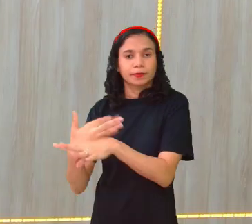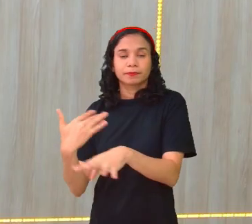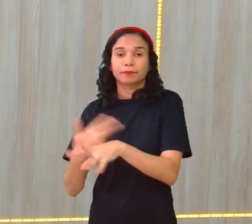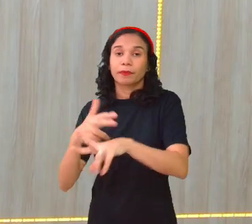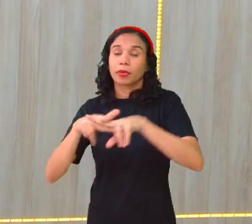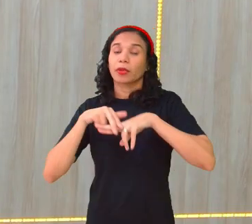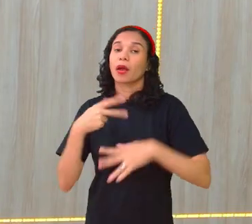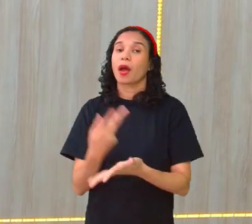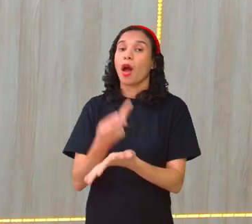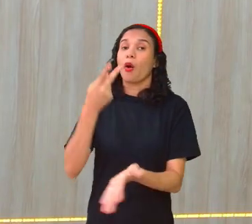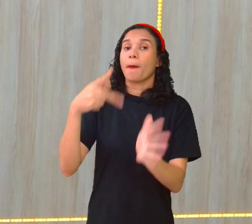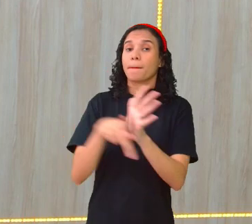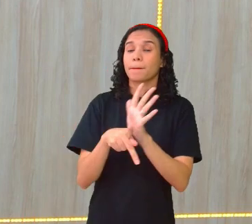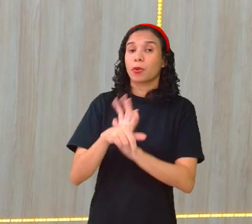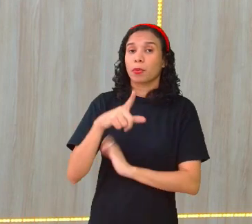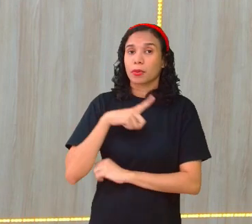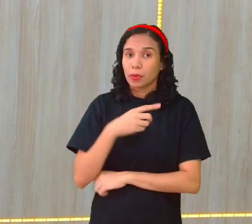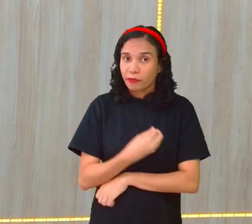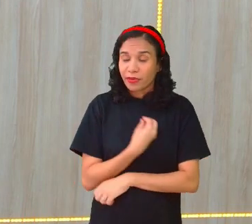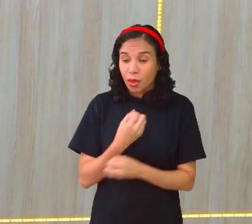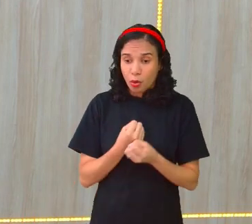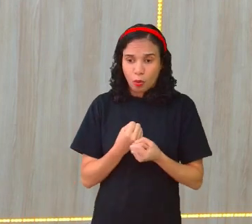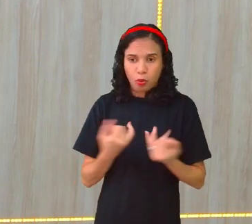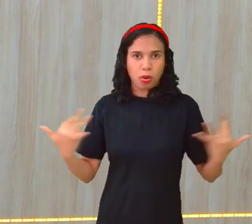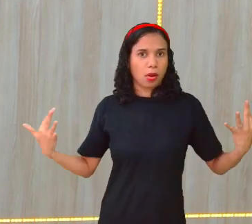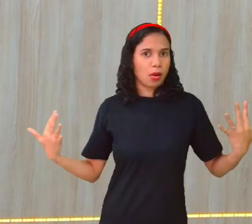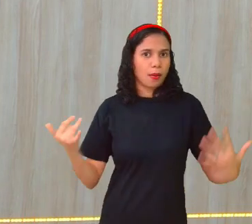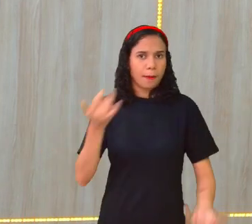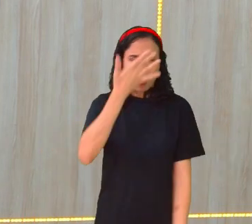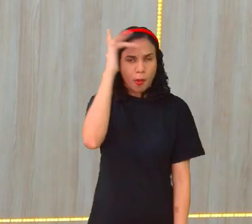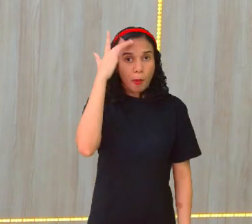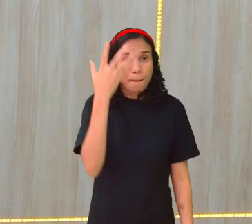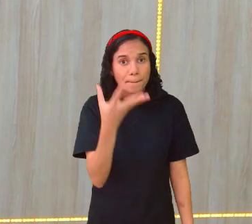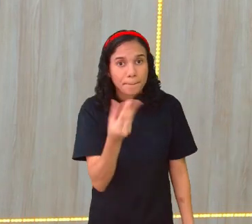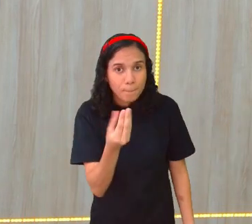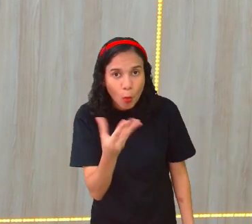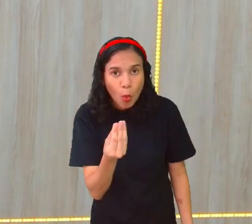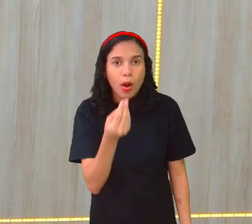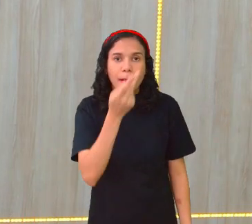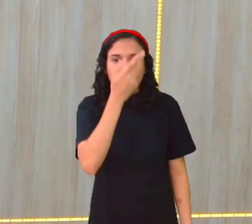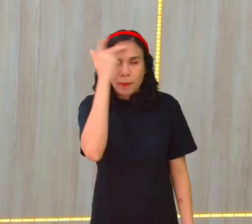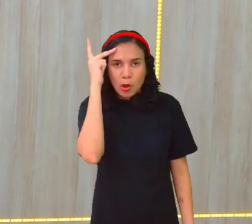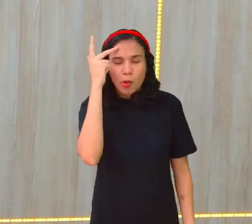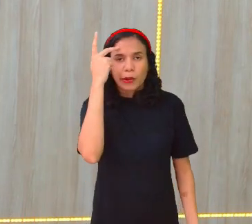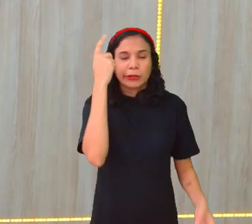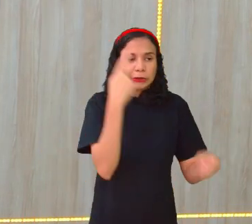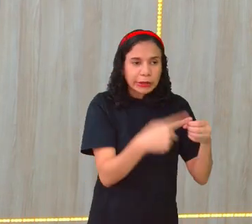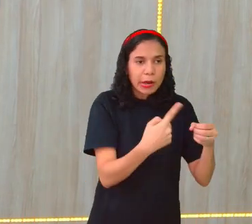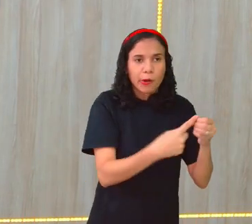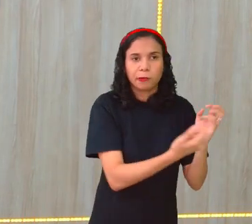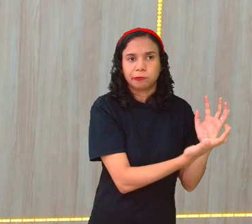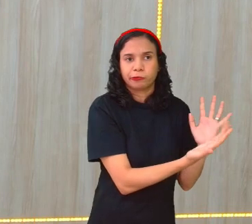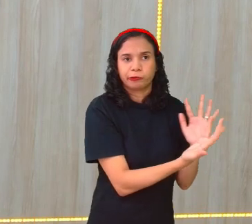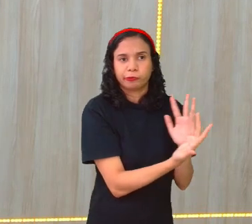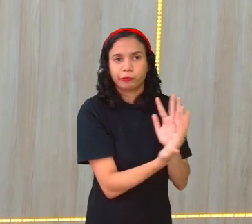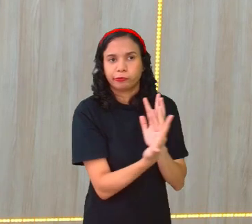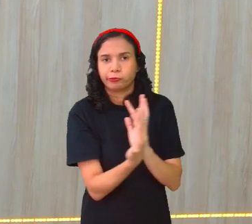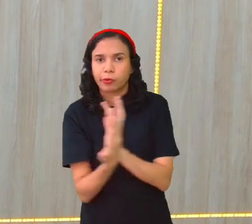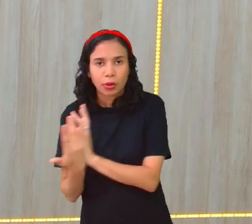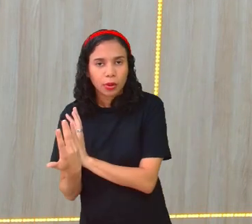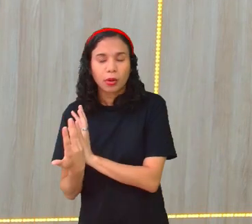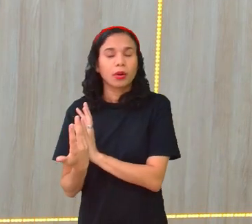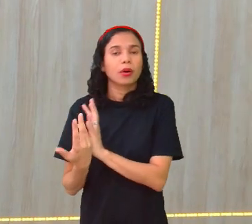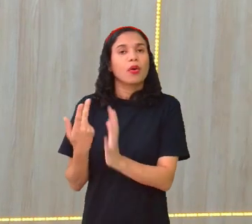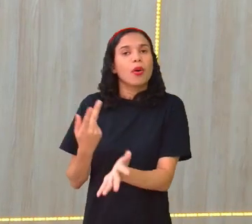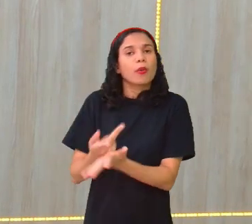muitos casos, migraram em grande quantidade. Então, muitas pessoas migraram e aí